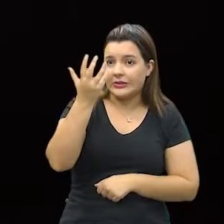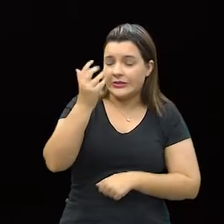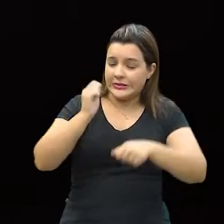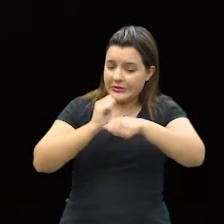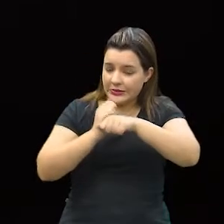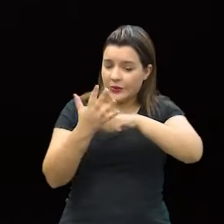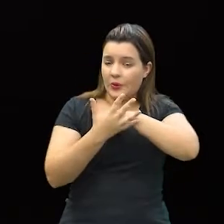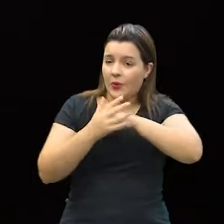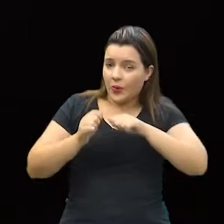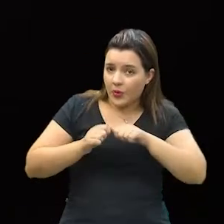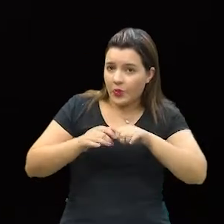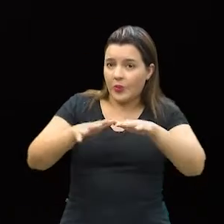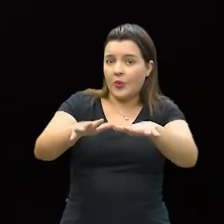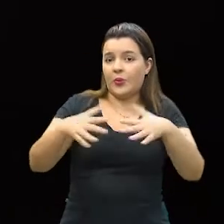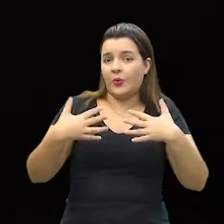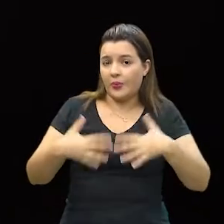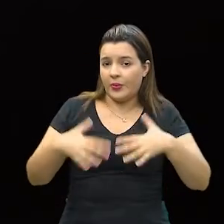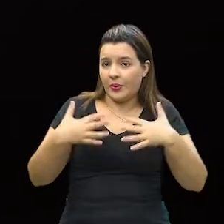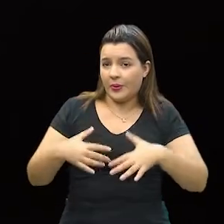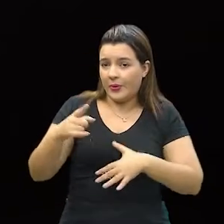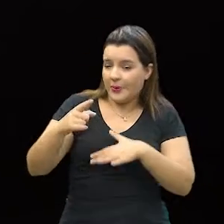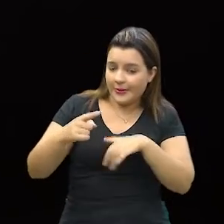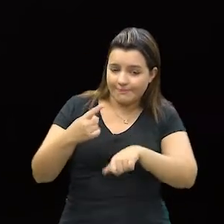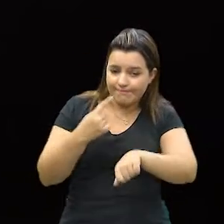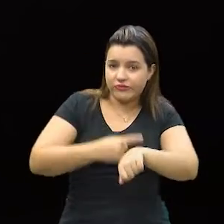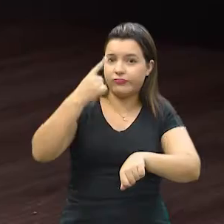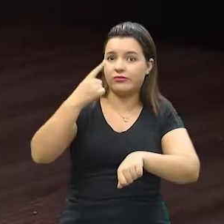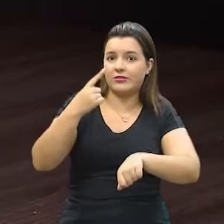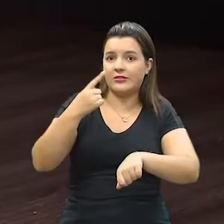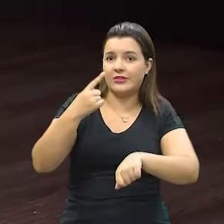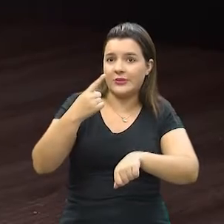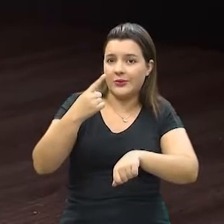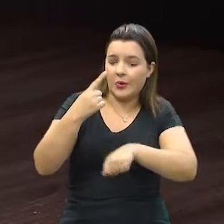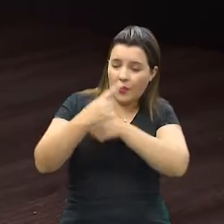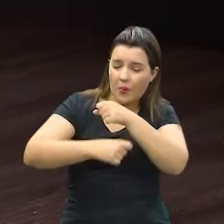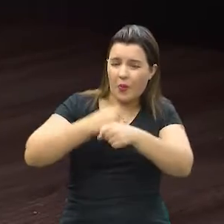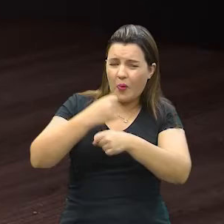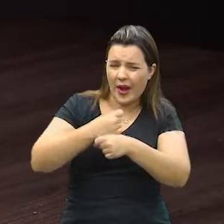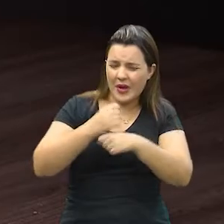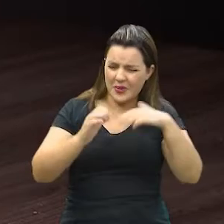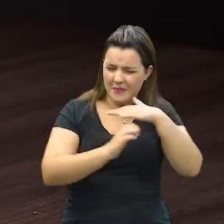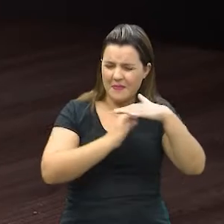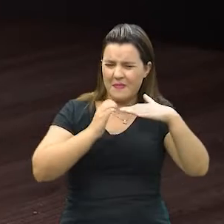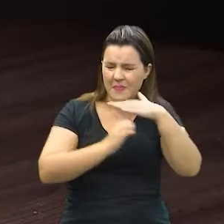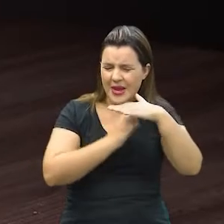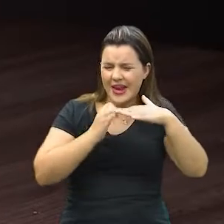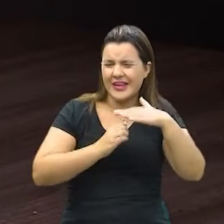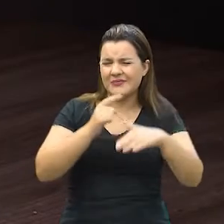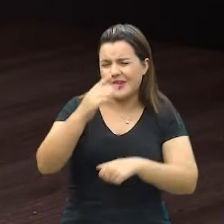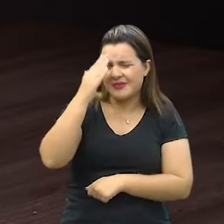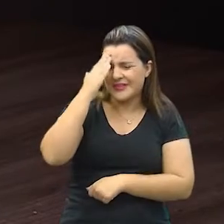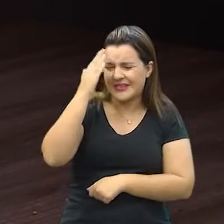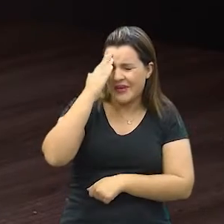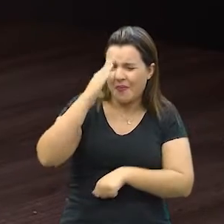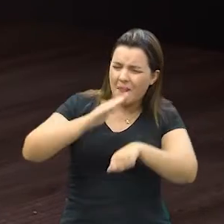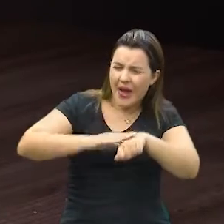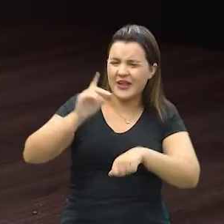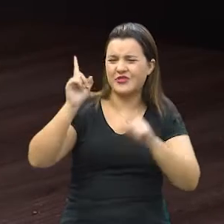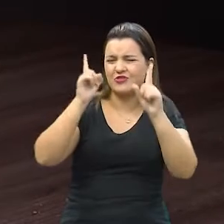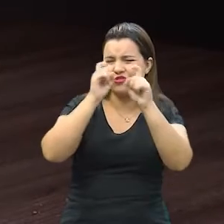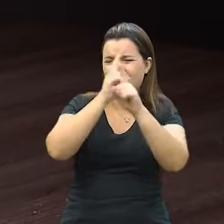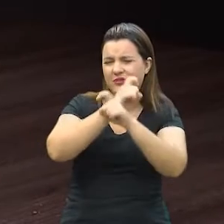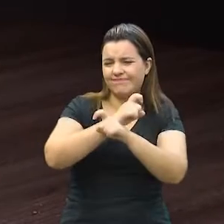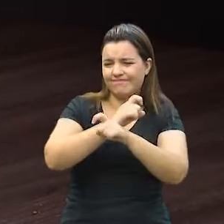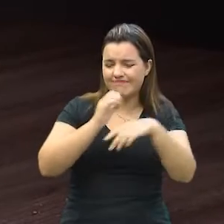pandemia e você aí nesse primeiro momento, nesse primeiro ano que geralmente é um momento decisivo para